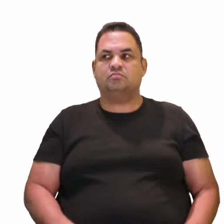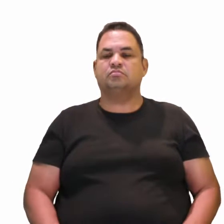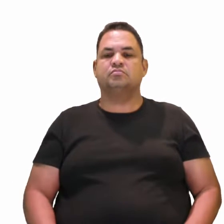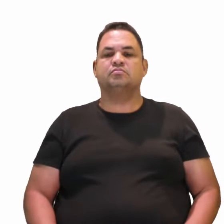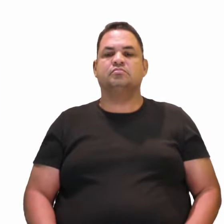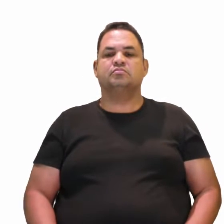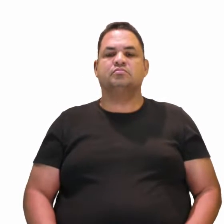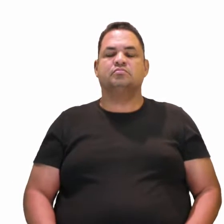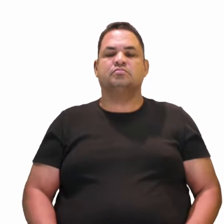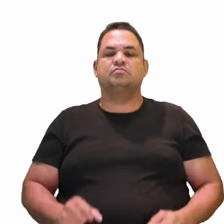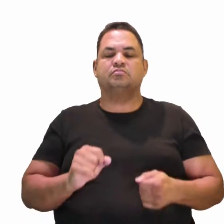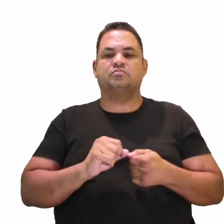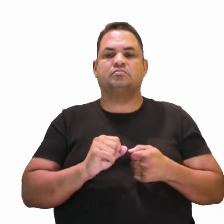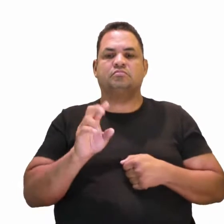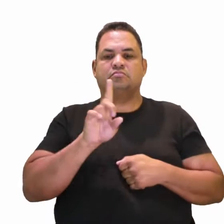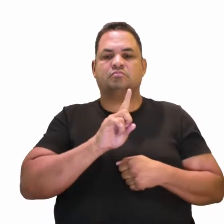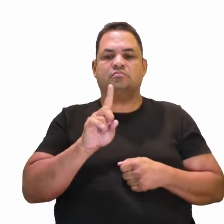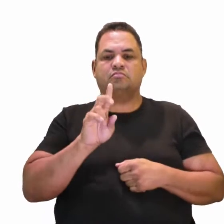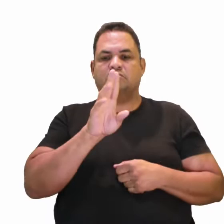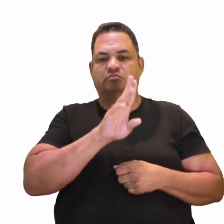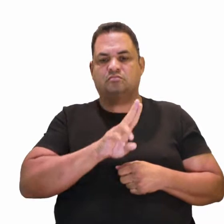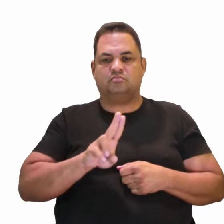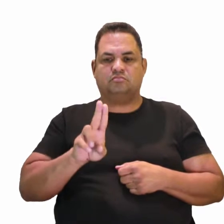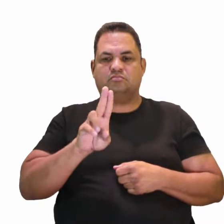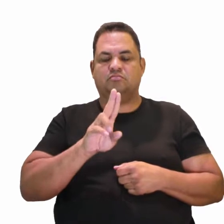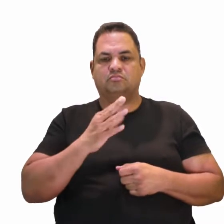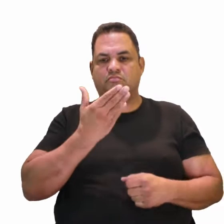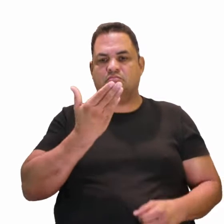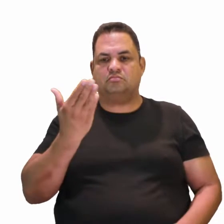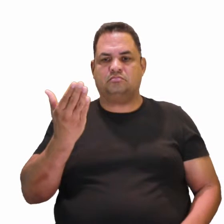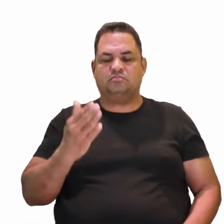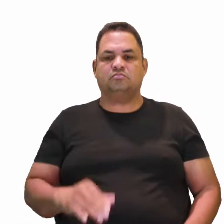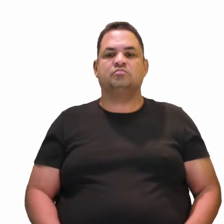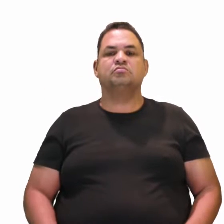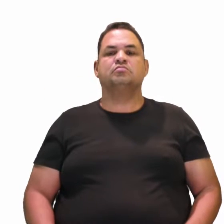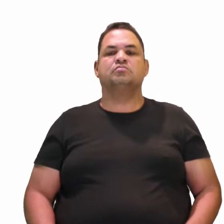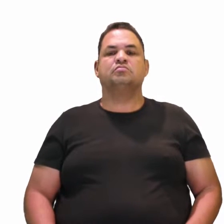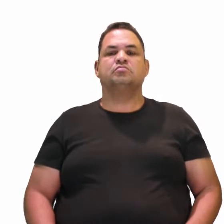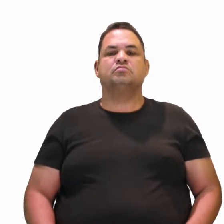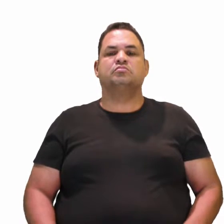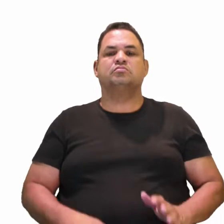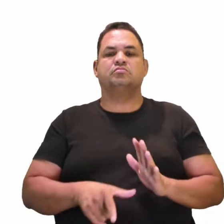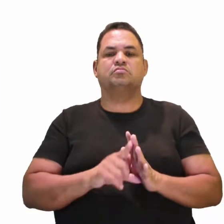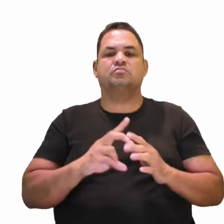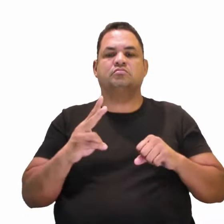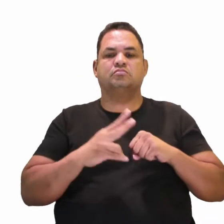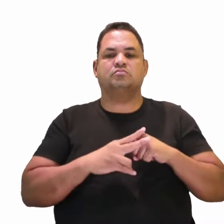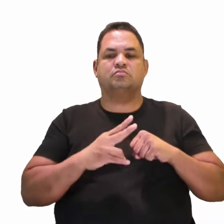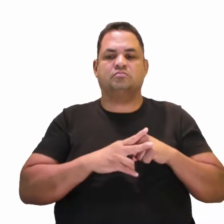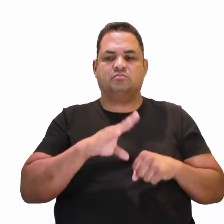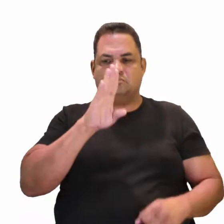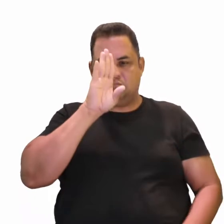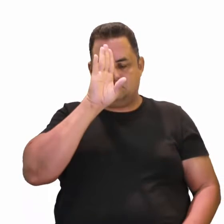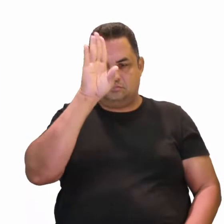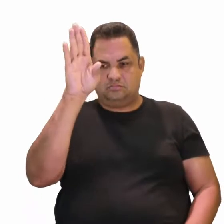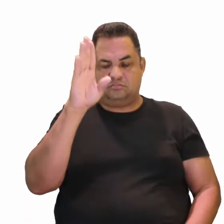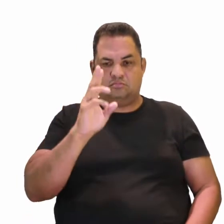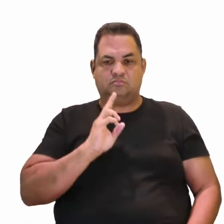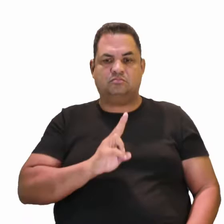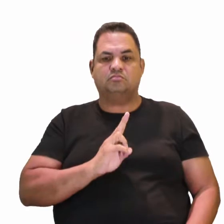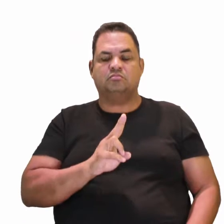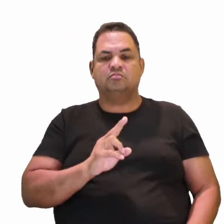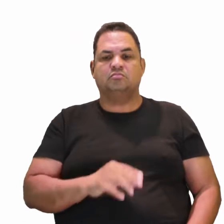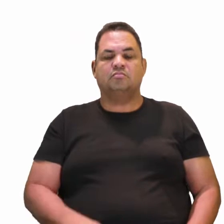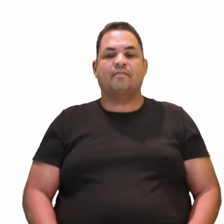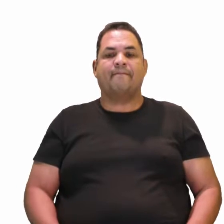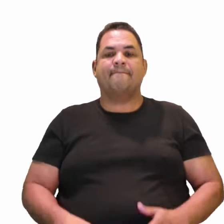a negativa, usa-se o don't ou do not antes do verbo principal. Sempre